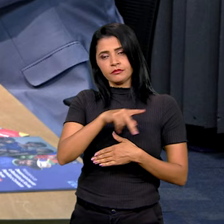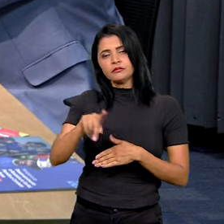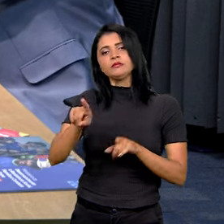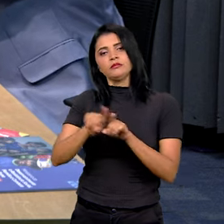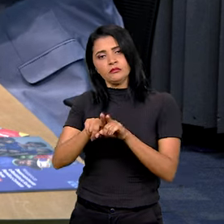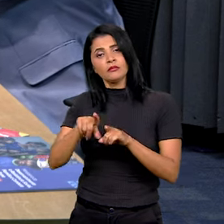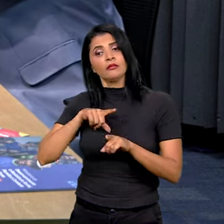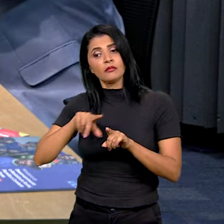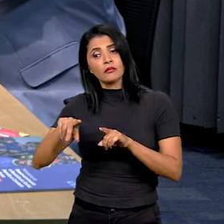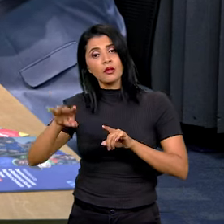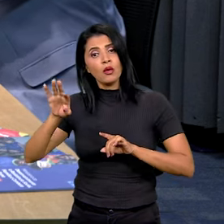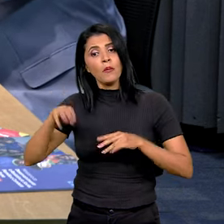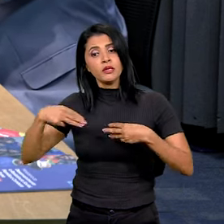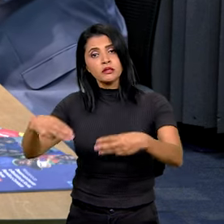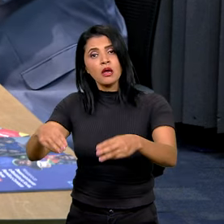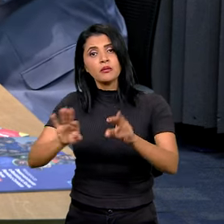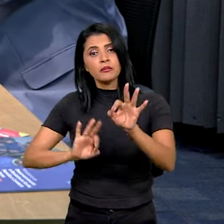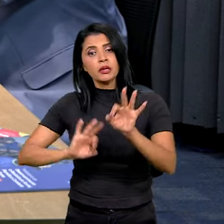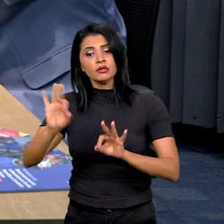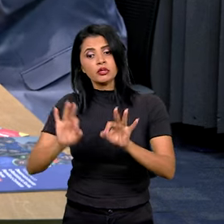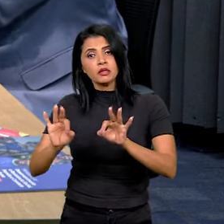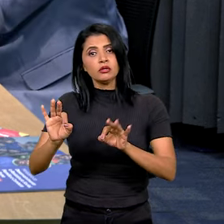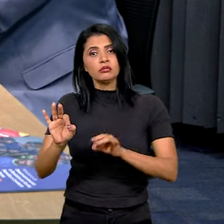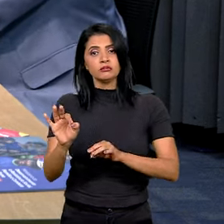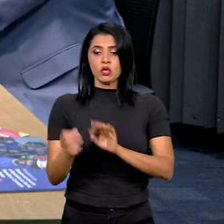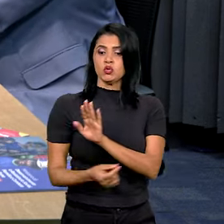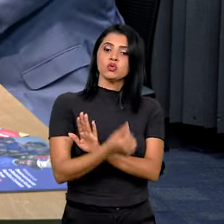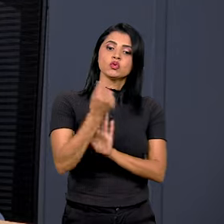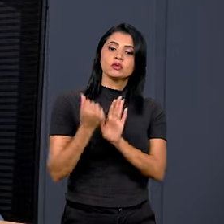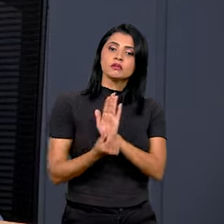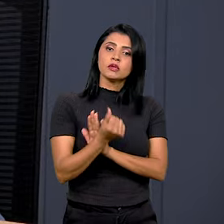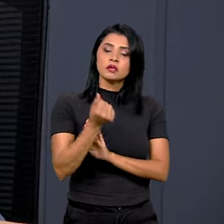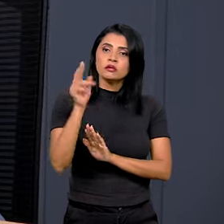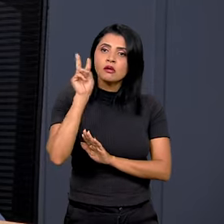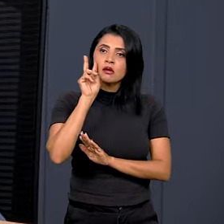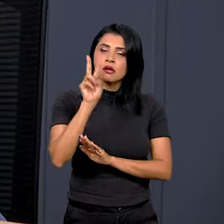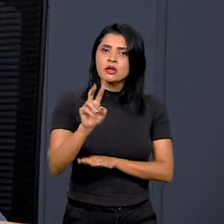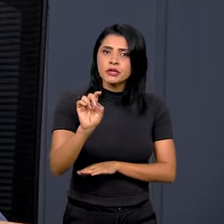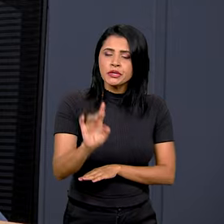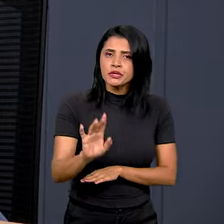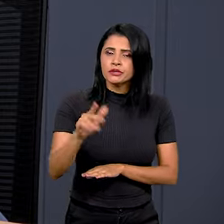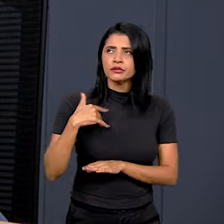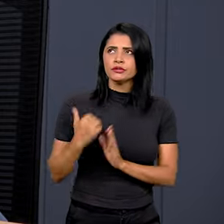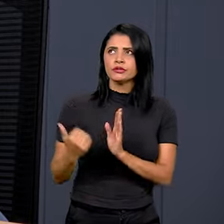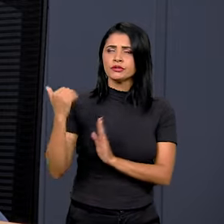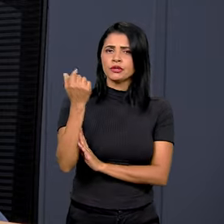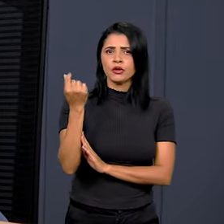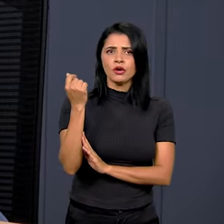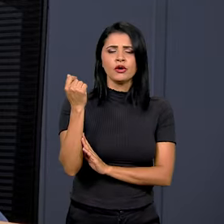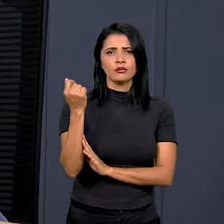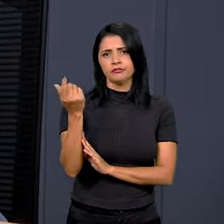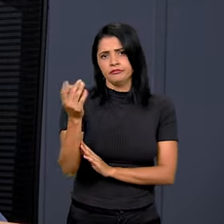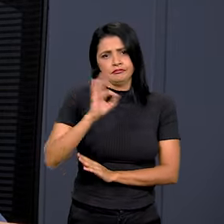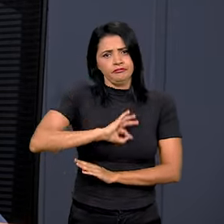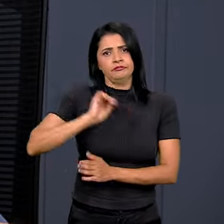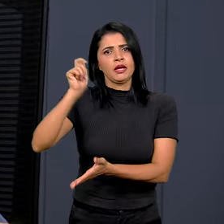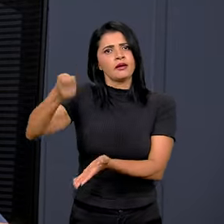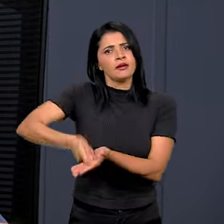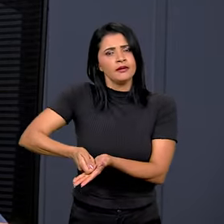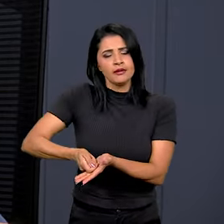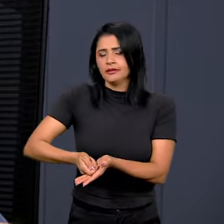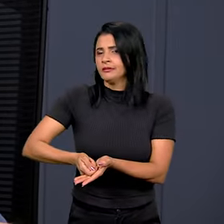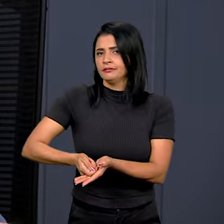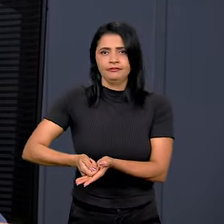também tem lá o Ministério do planejamento e orçamento ou seja uma lógica que você passa a entender que não basta simplesmente eu aumentar o benefício